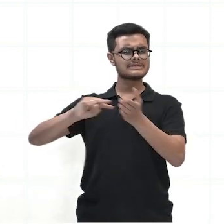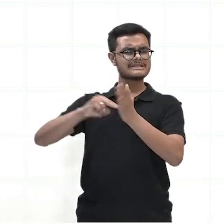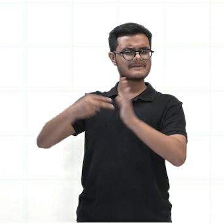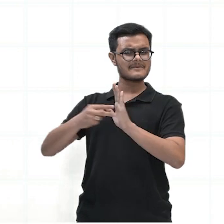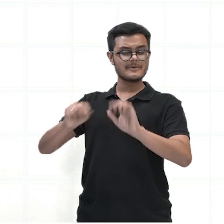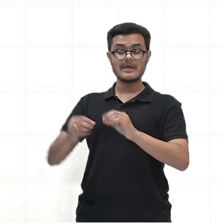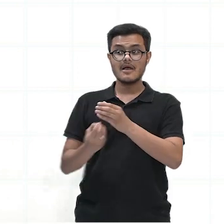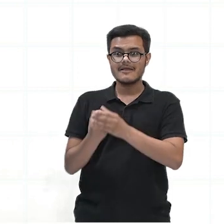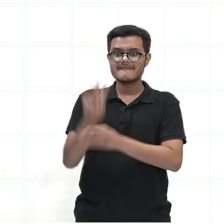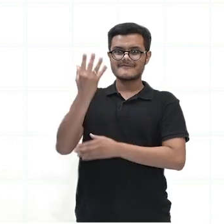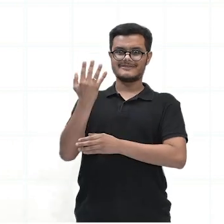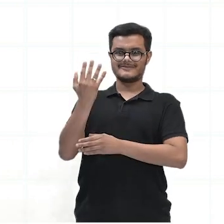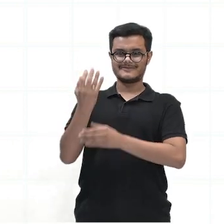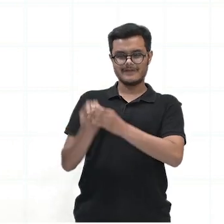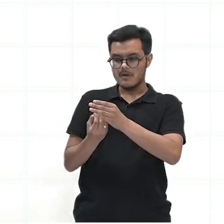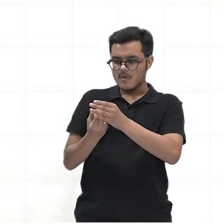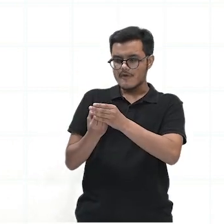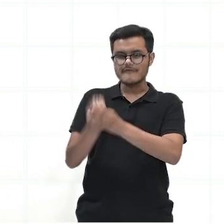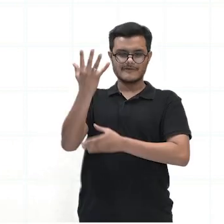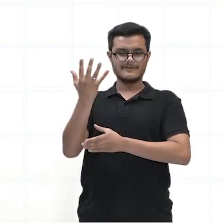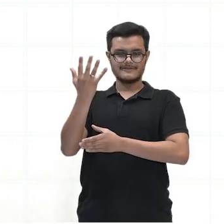criou,